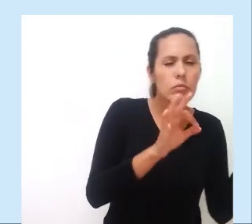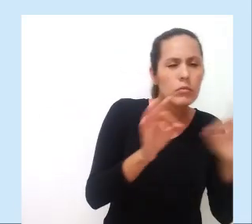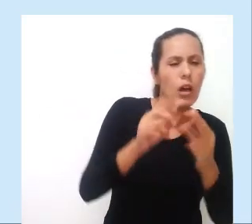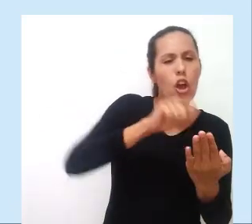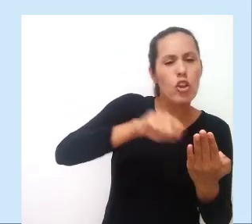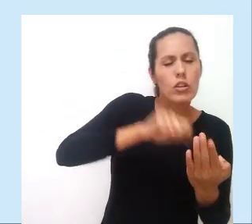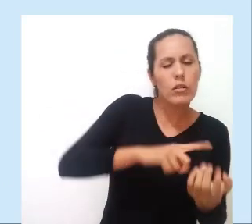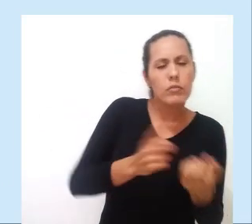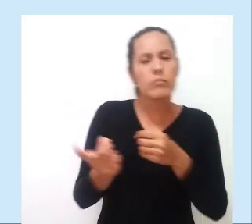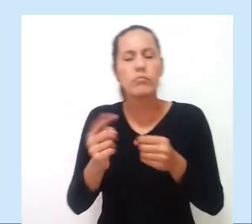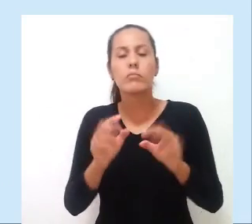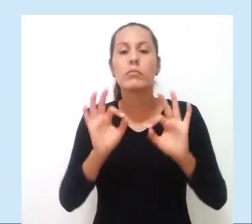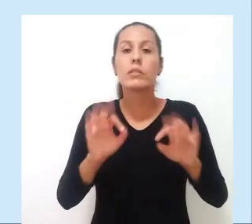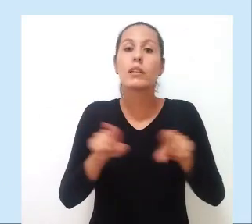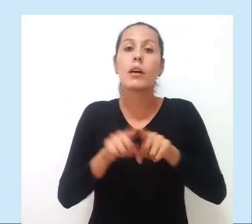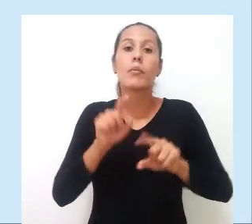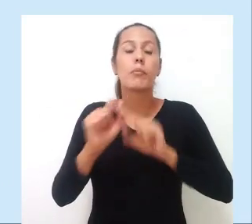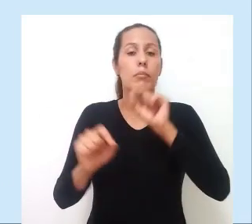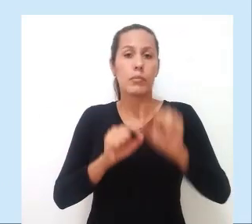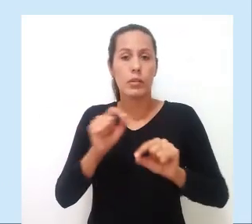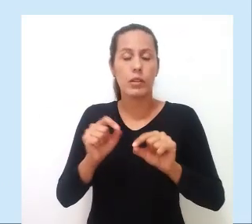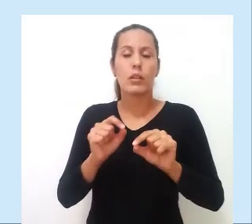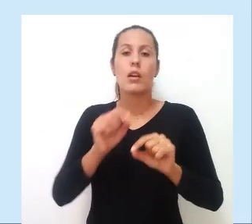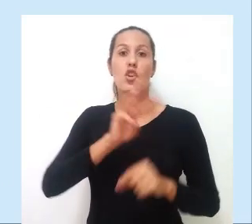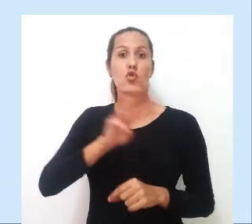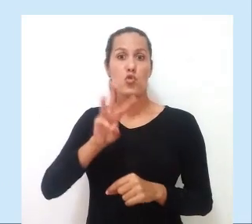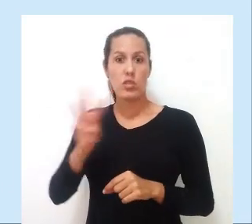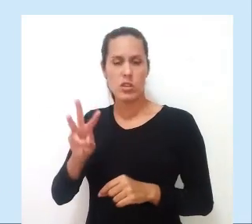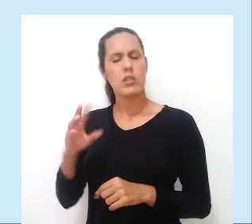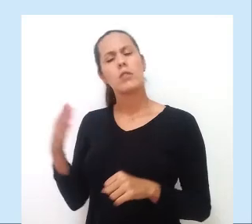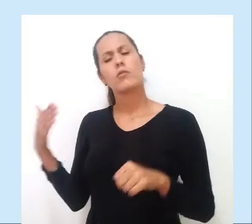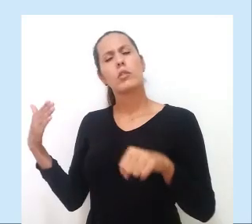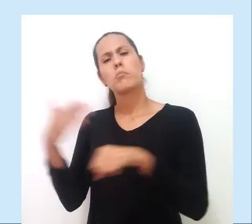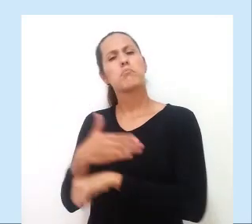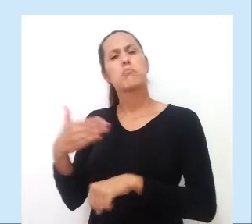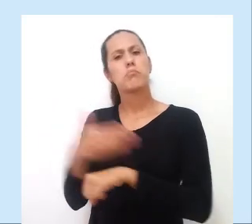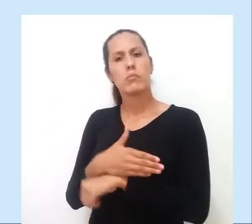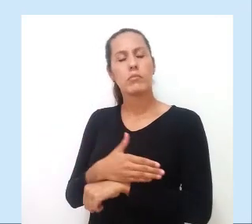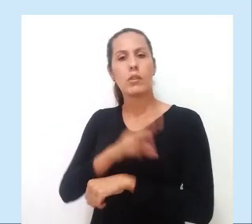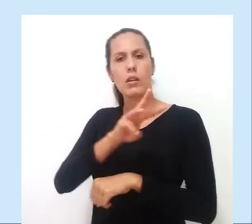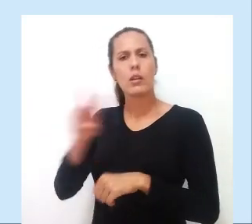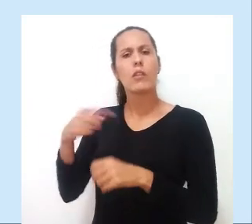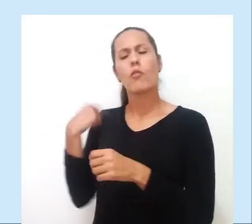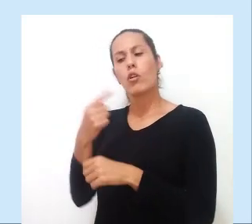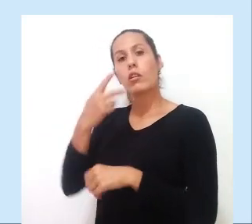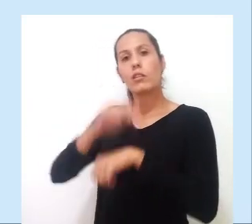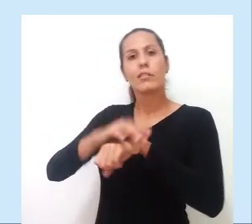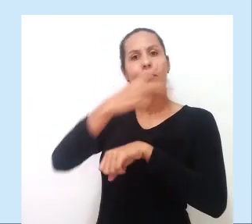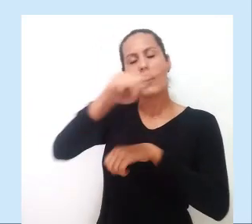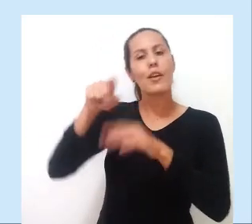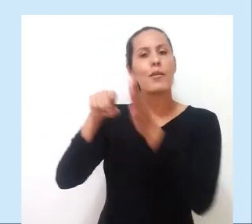pausar, voltar, escrever ou até mesmo entrar nos links que estão aí como